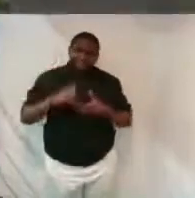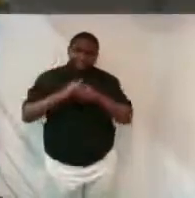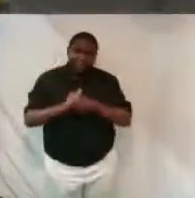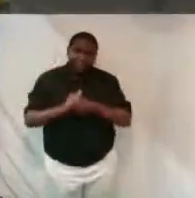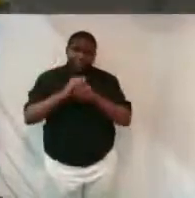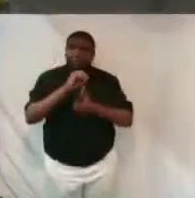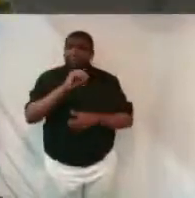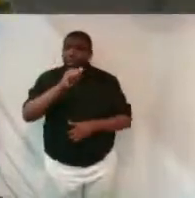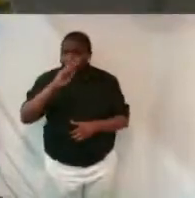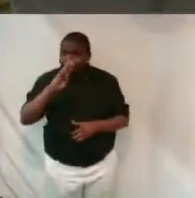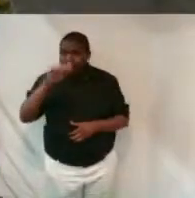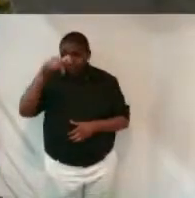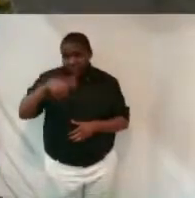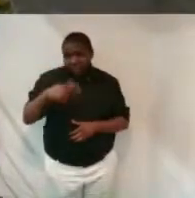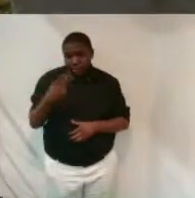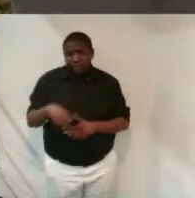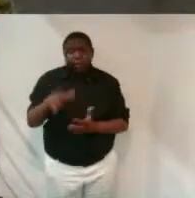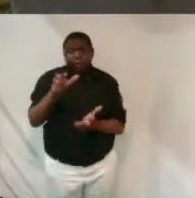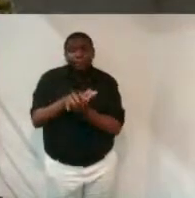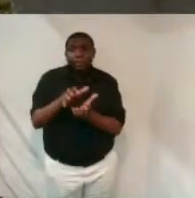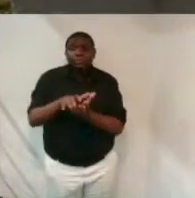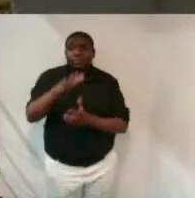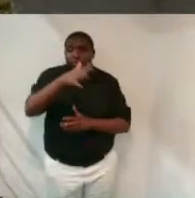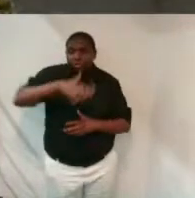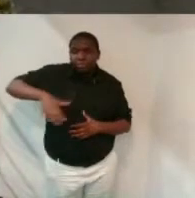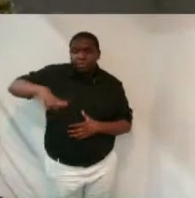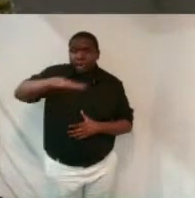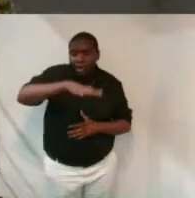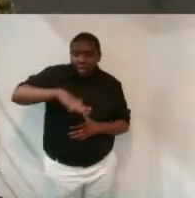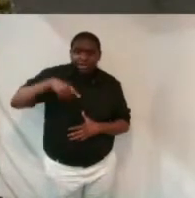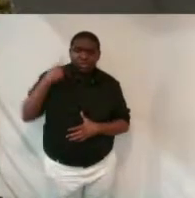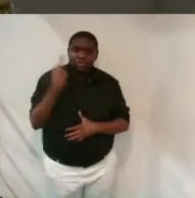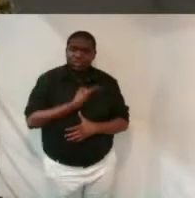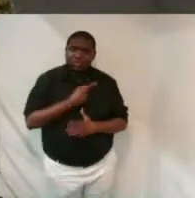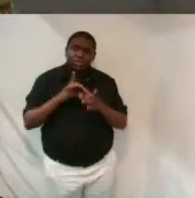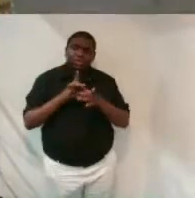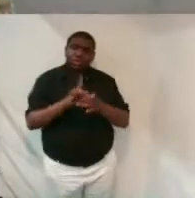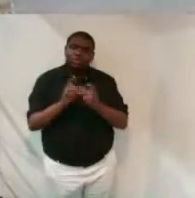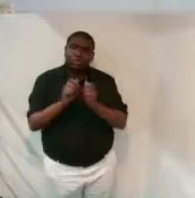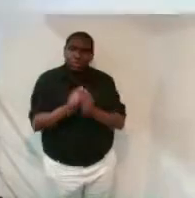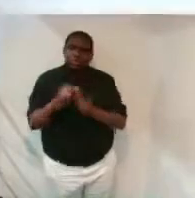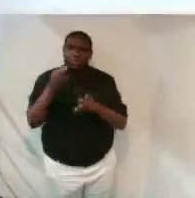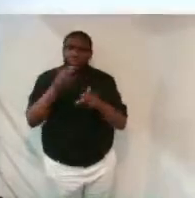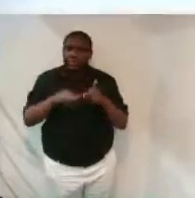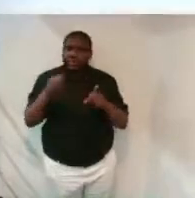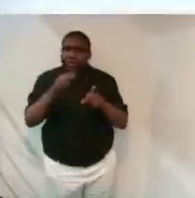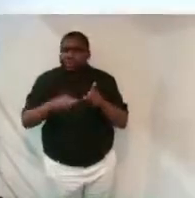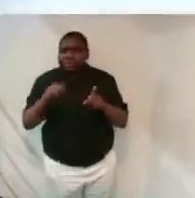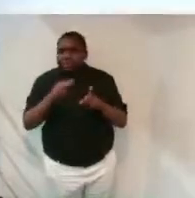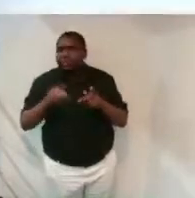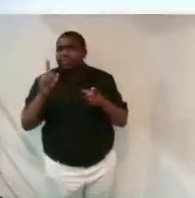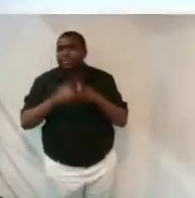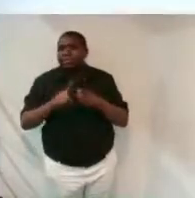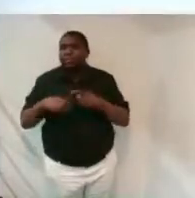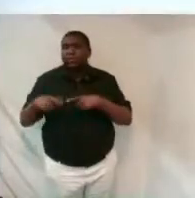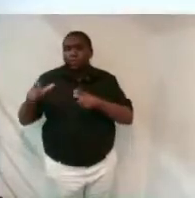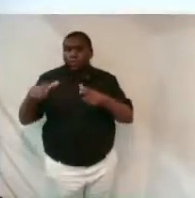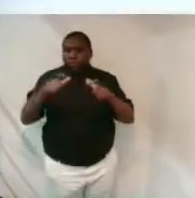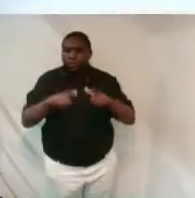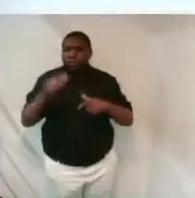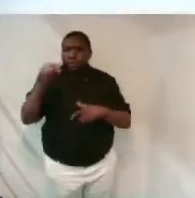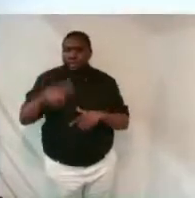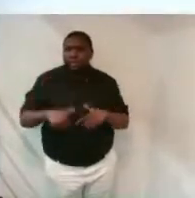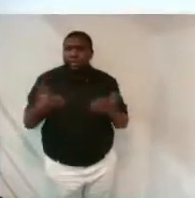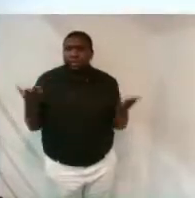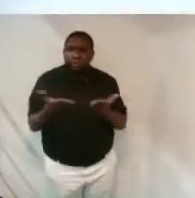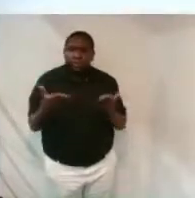Pernambuco, por ceder o espaço, né, por ter essa parceria com o Ministério Público, as entidades gestoras que estão aqui, todas